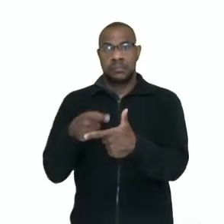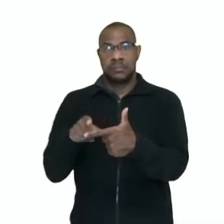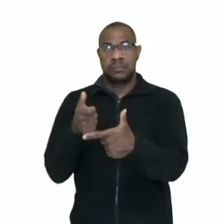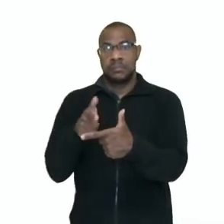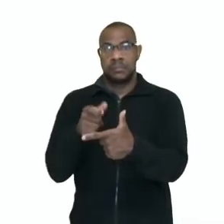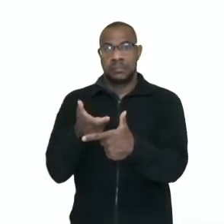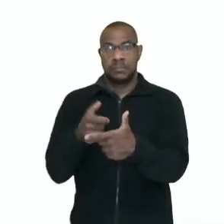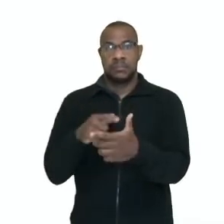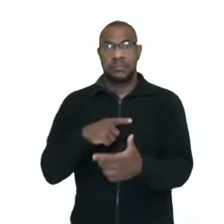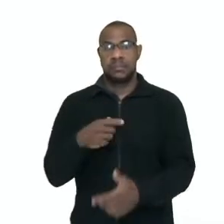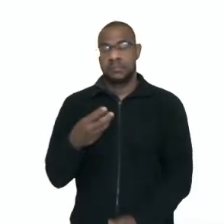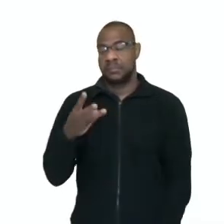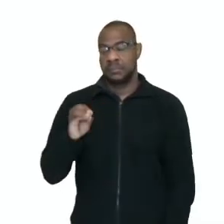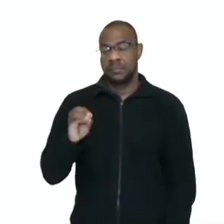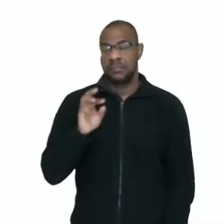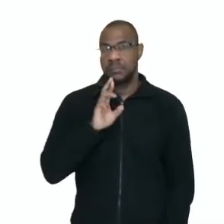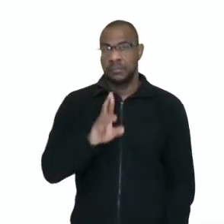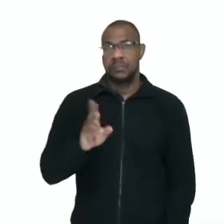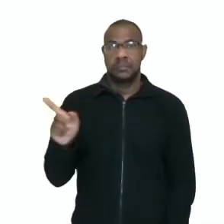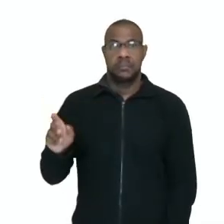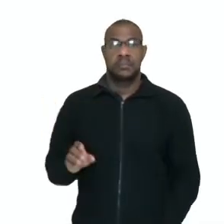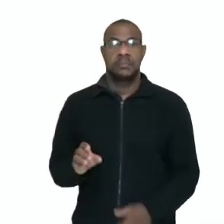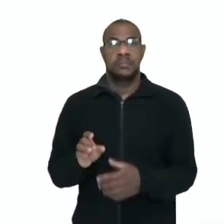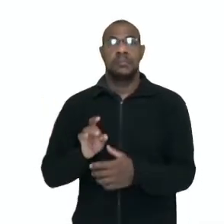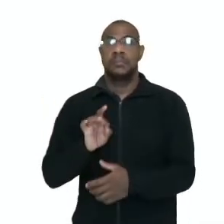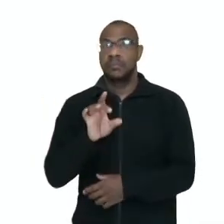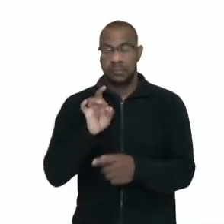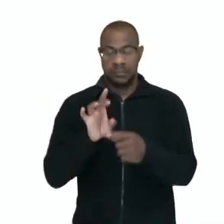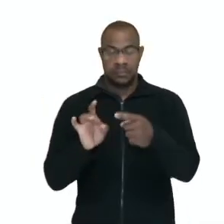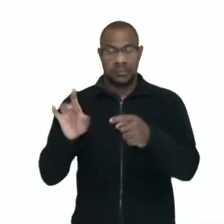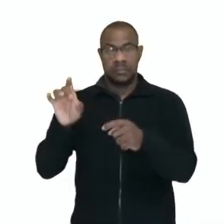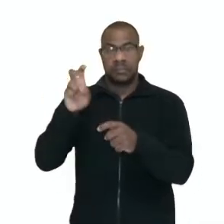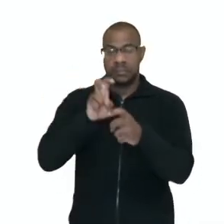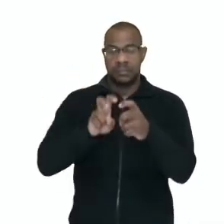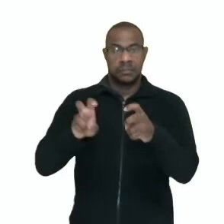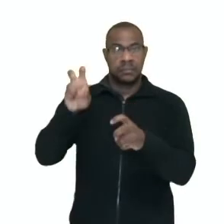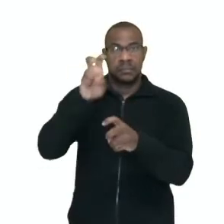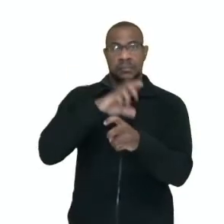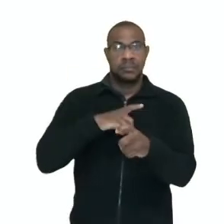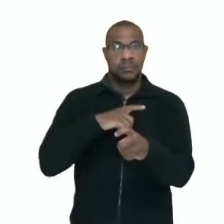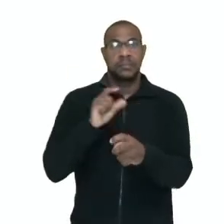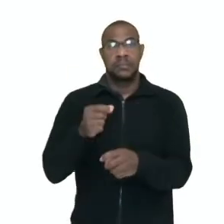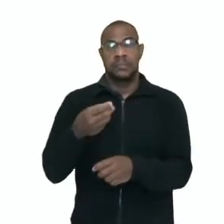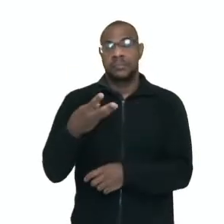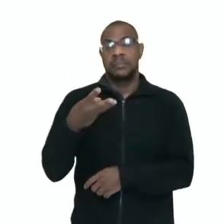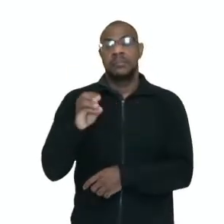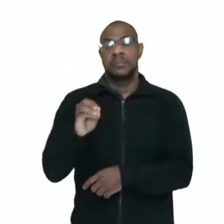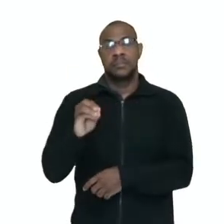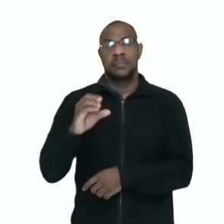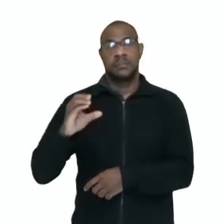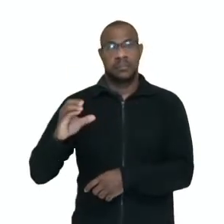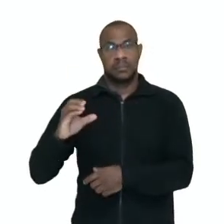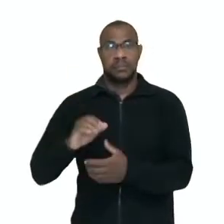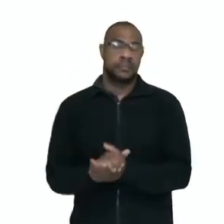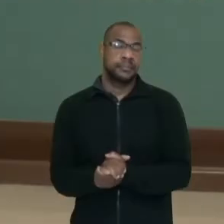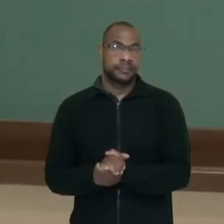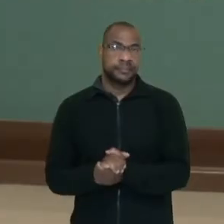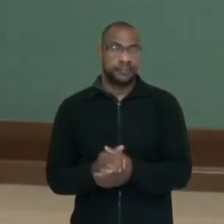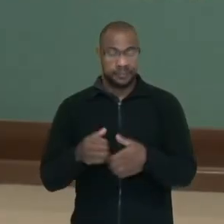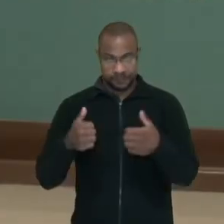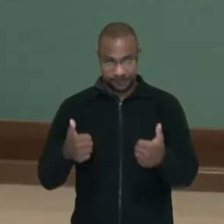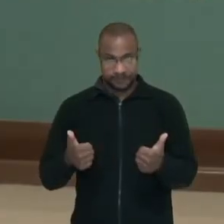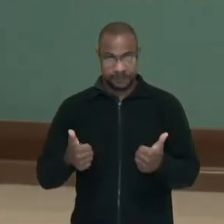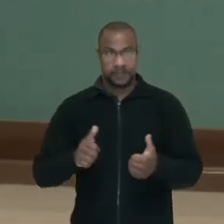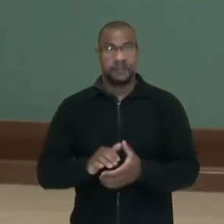12, 30. Então, cada arco vale 30 graus. Então, a medida de um arco é exatamente igual à medida do